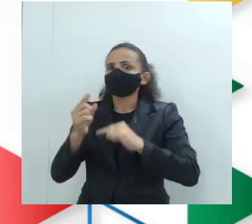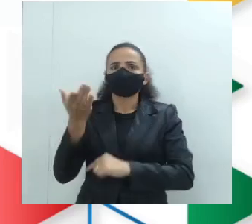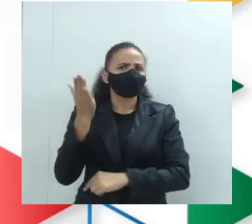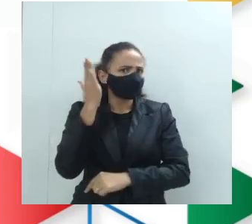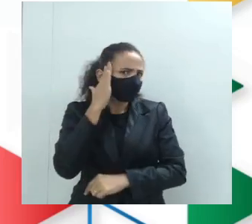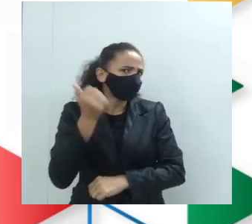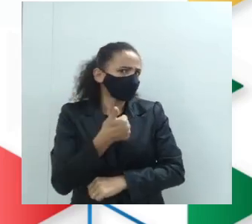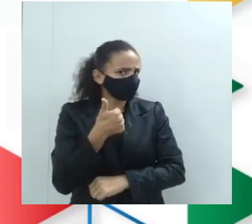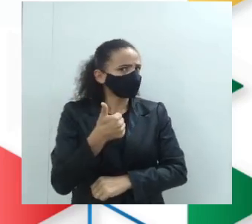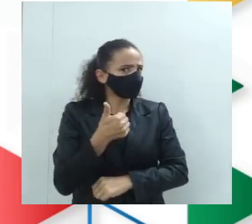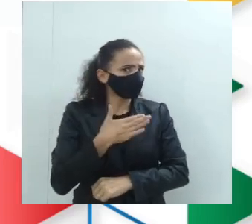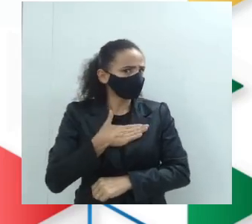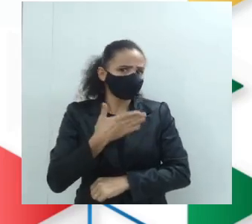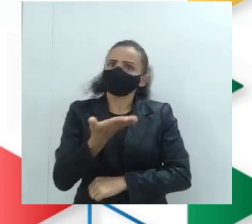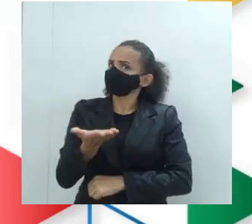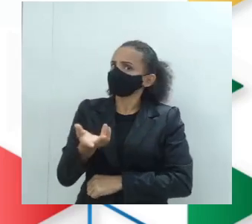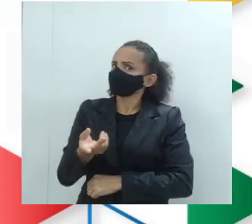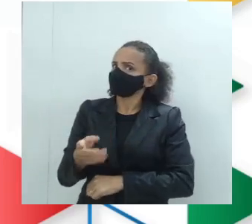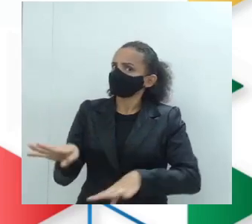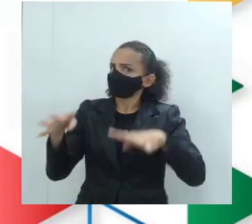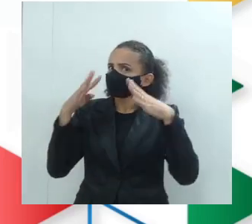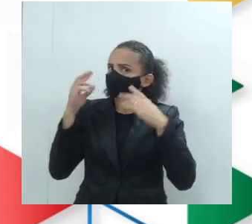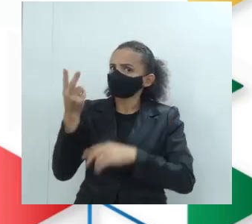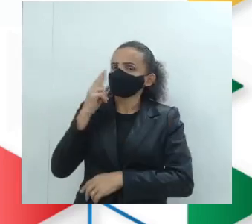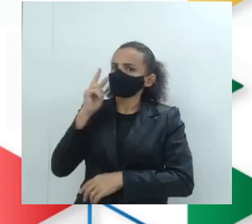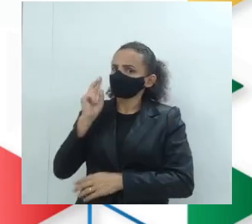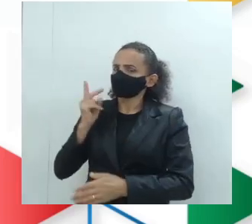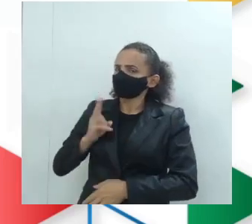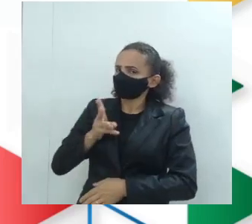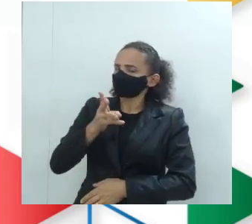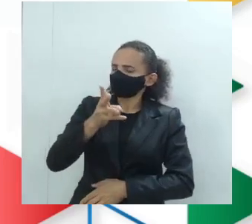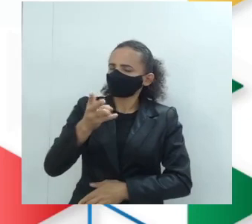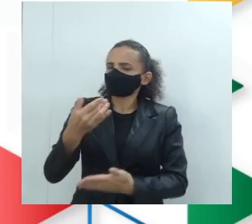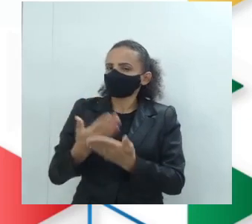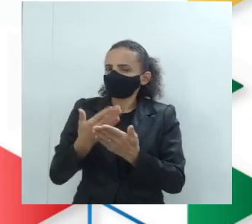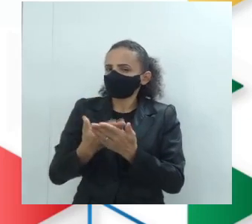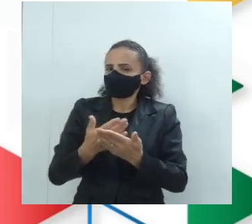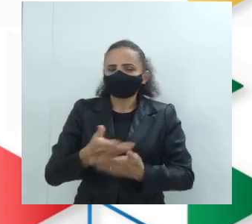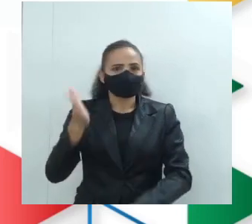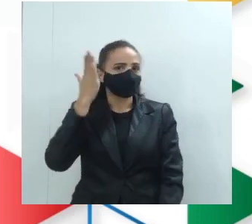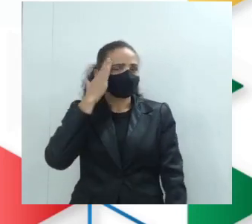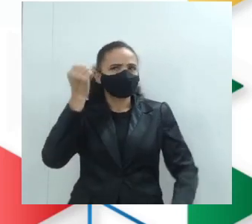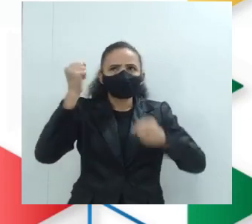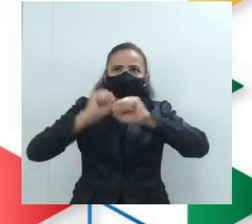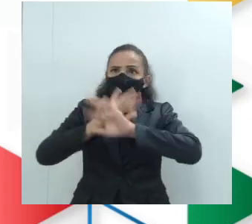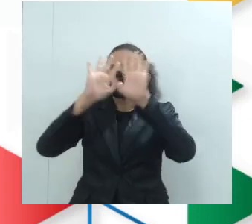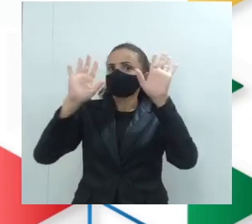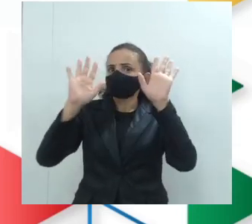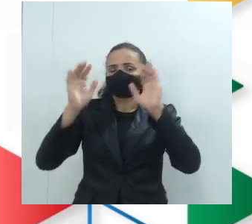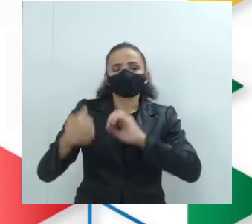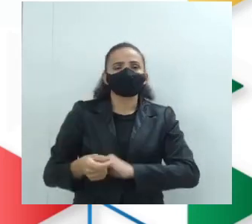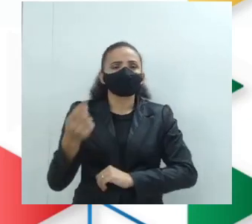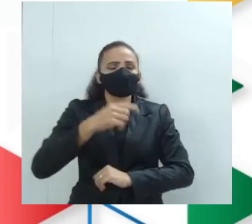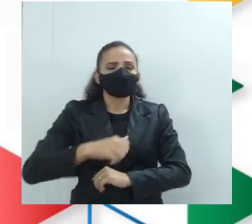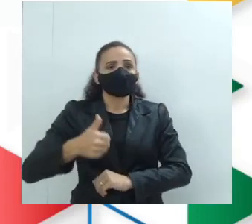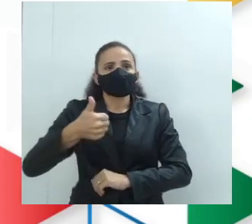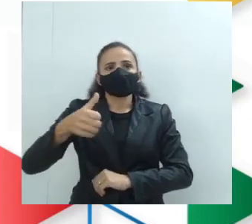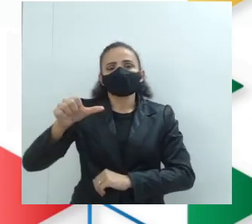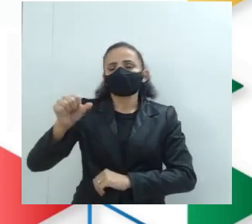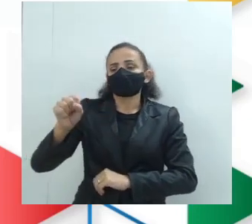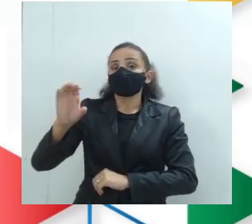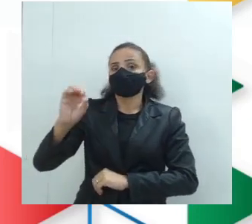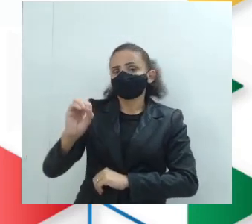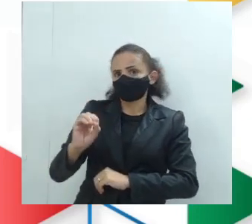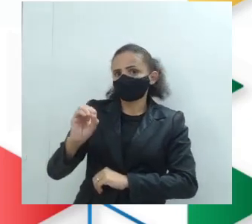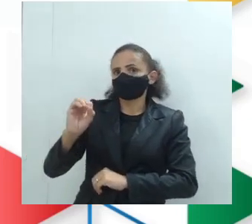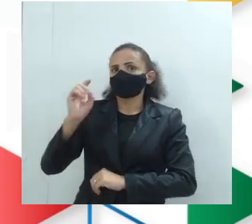tranquilo? Então preste atenção na animação e segue comigo que vocês vão começar a entender. No caso aí, 180 graus.